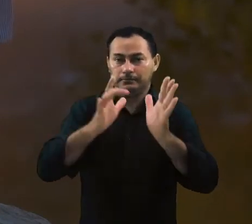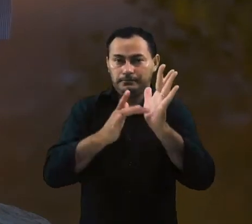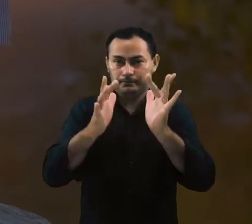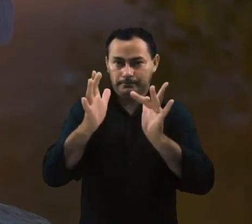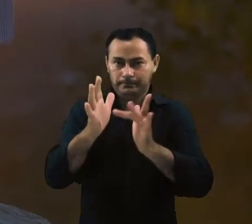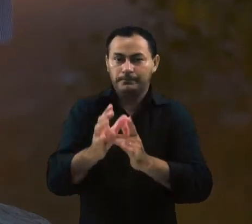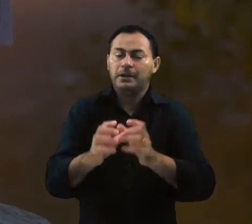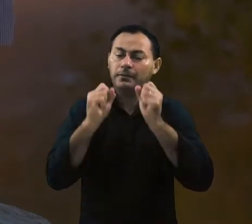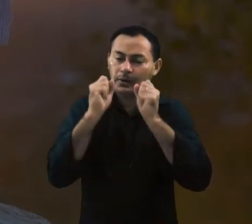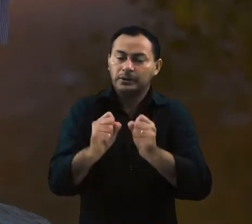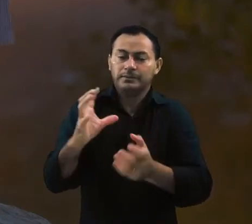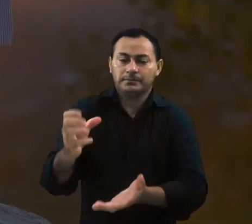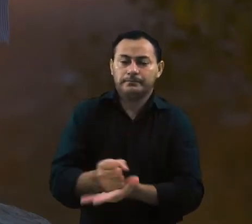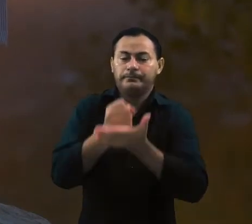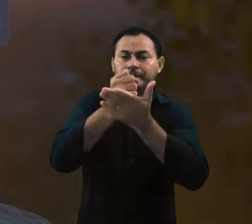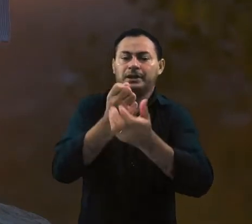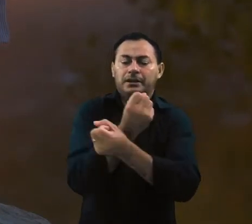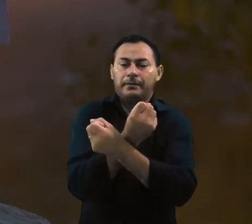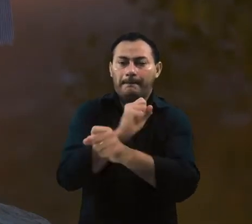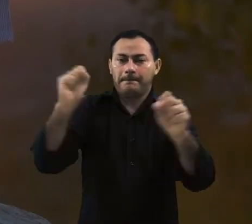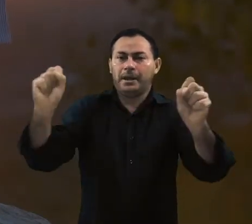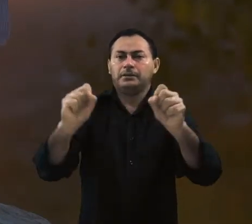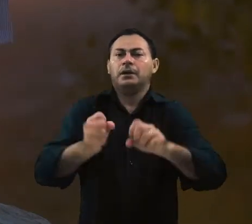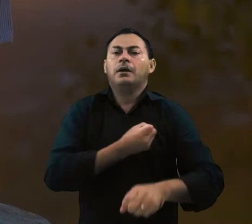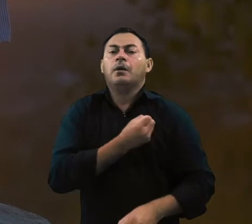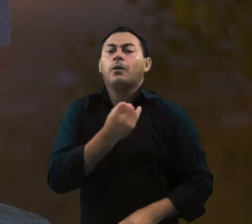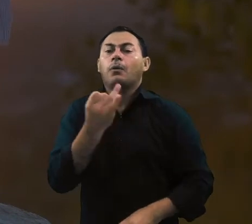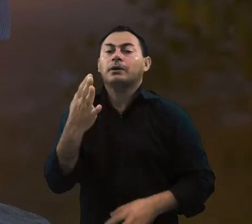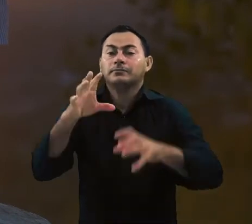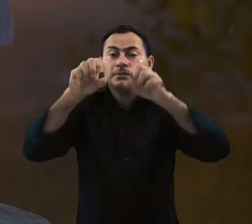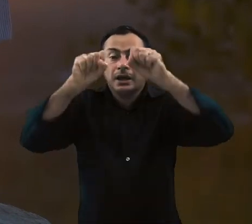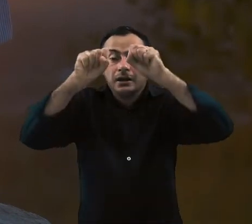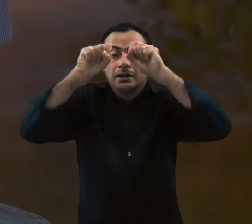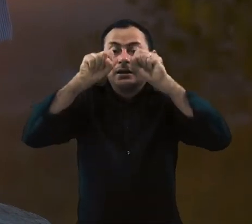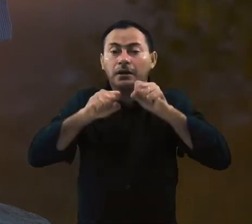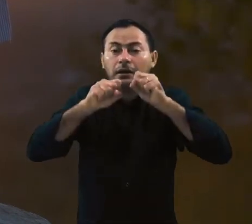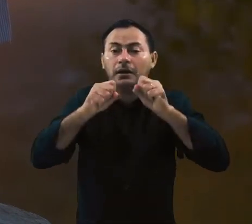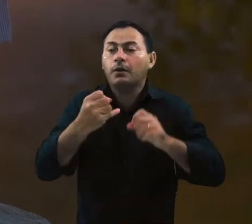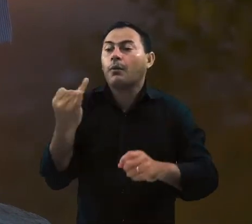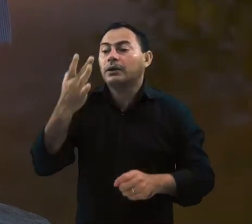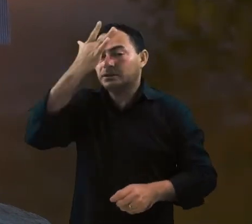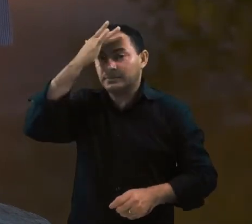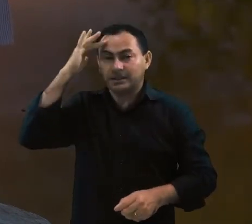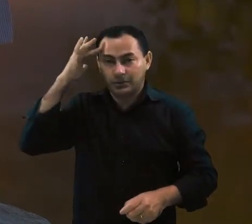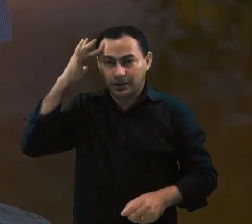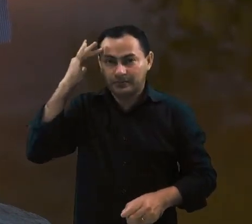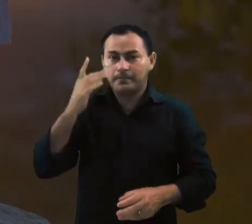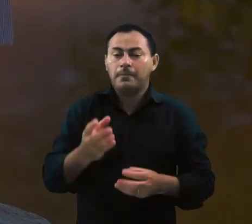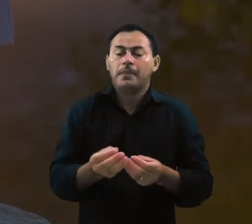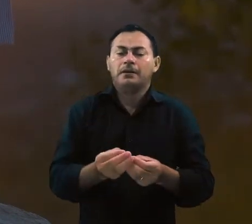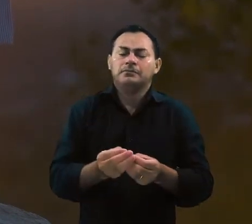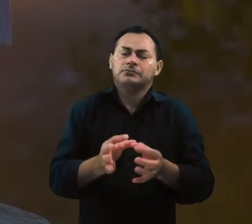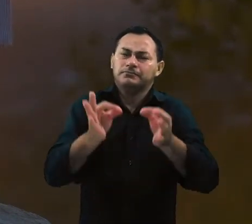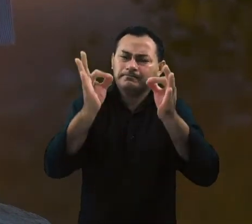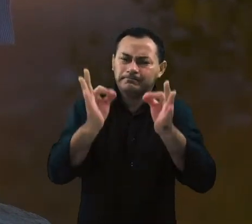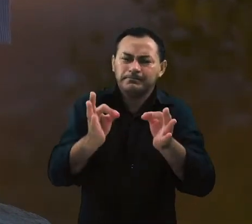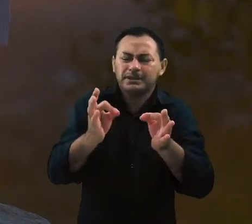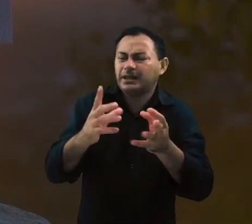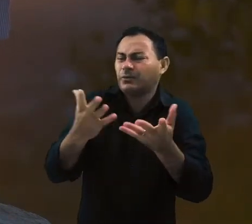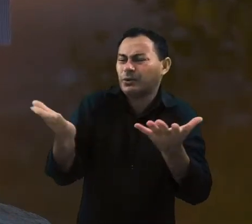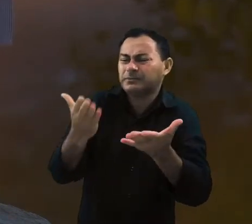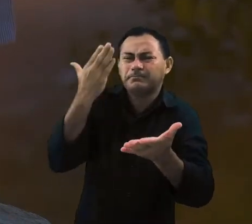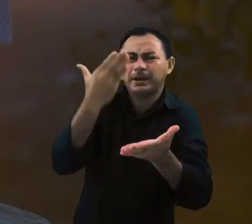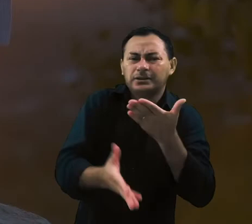pelo Senhor Jesus podemos ser salvos libertos e quanto testemunhos tenhamos em quantas pessoas